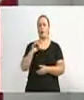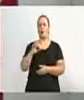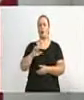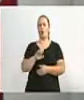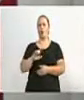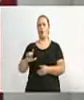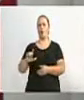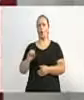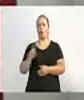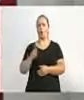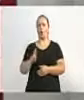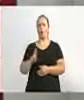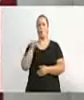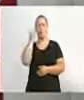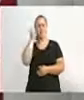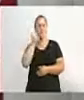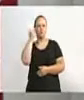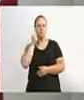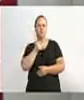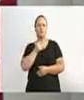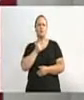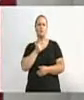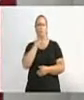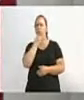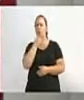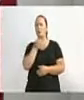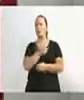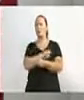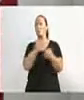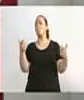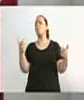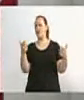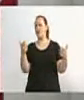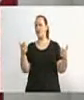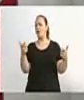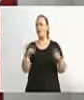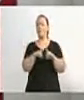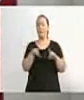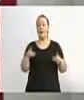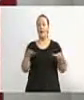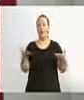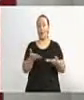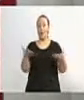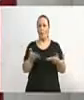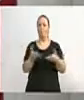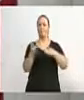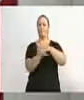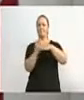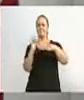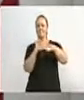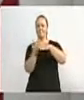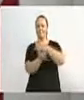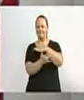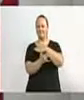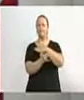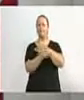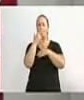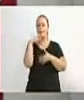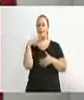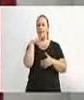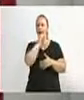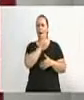foi o maior, até porque hoje com as redes sociais, o meio de comunicação é muito mais